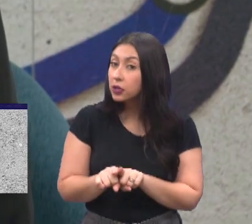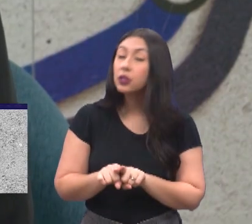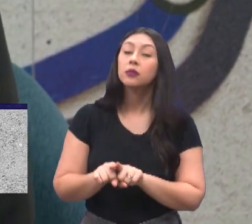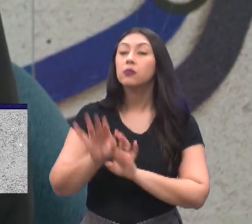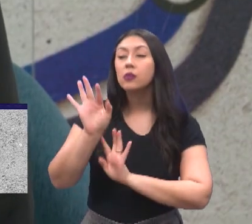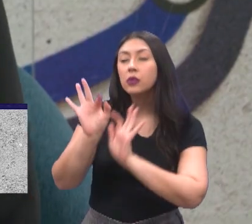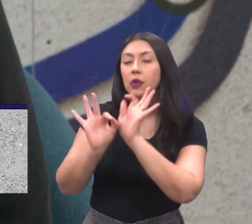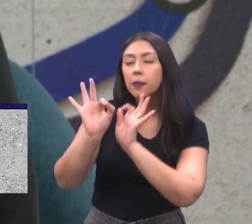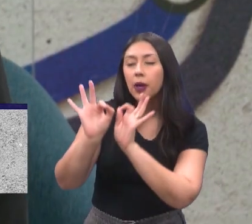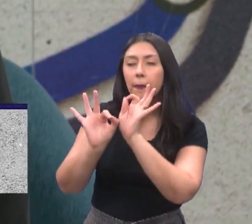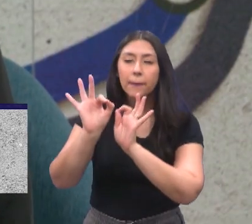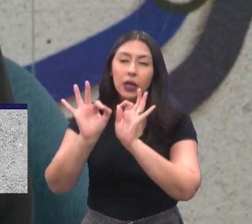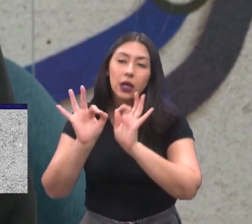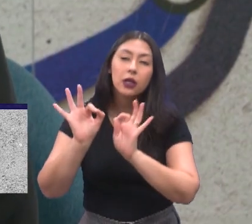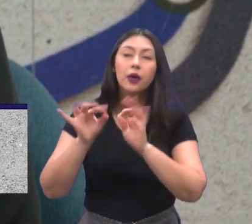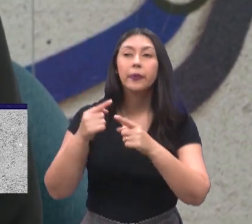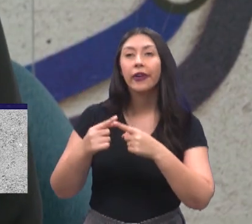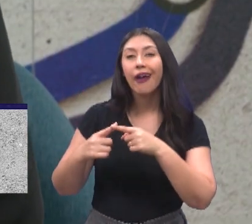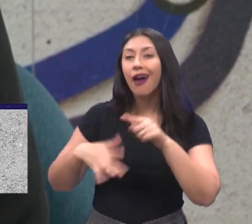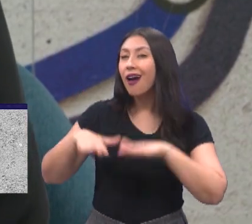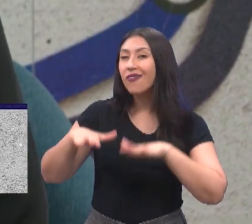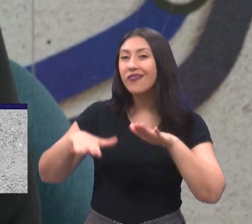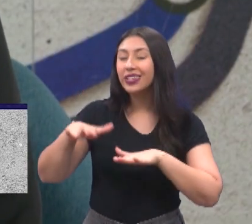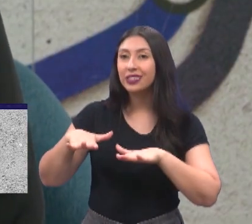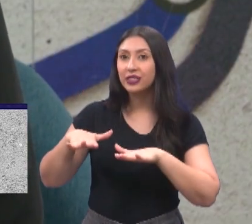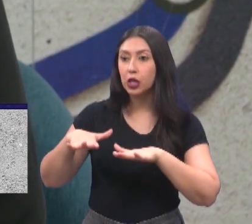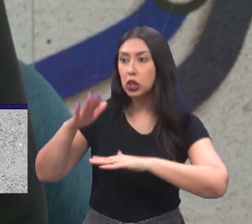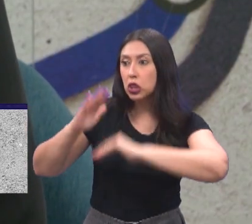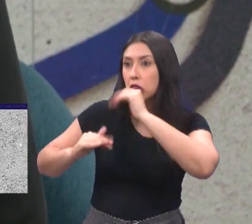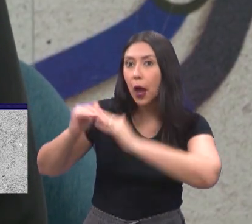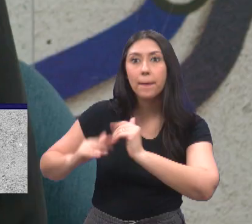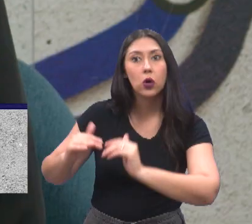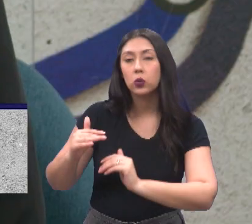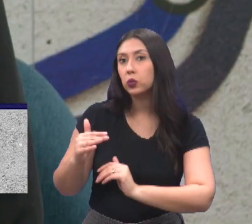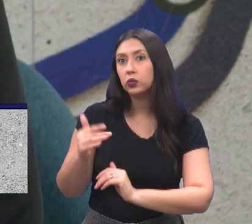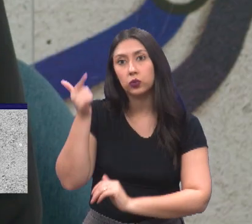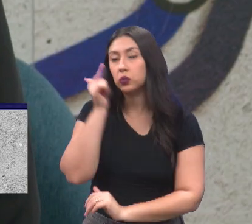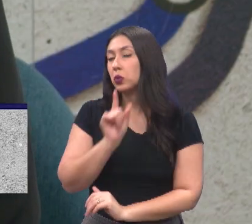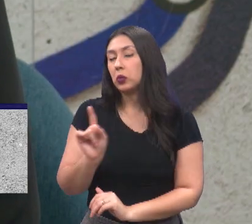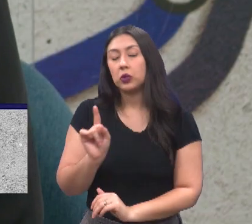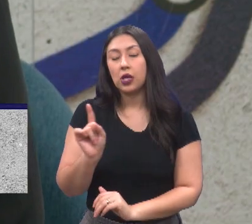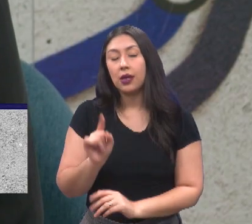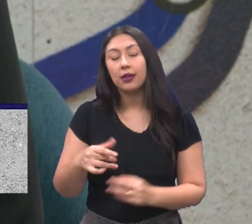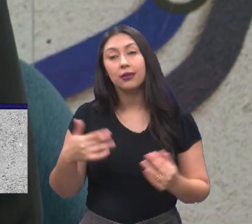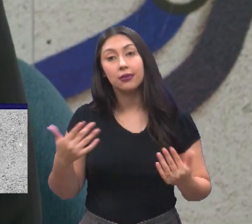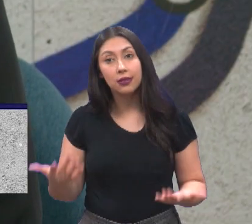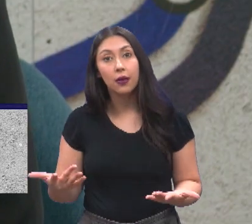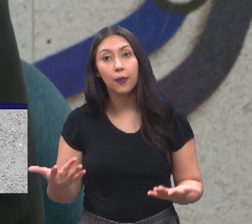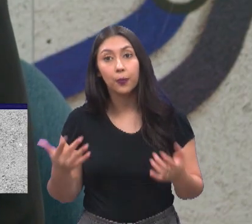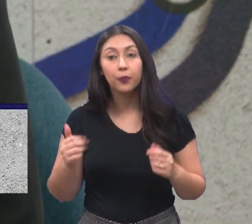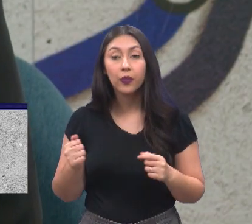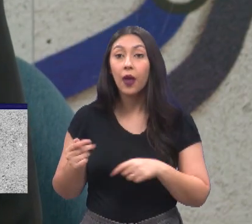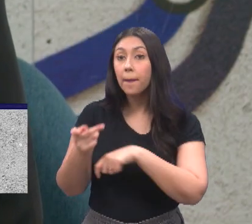acabamento que às vezes a gente não consegue no manual, Sim. Que a gente tem certas dificuldades. Então a gente